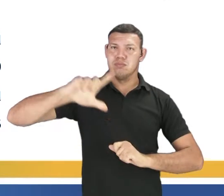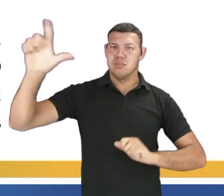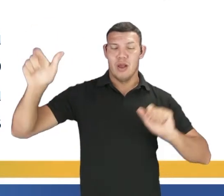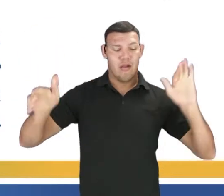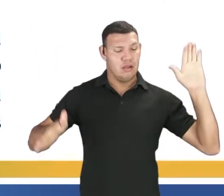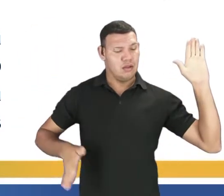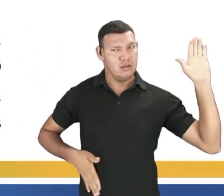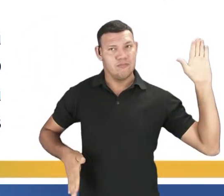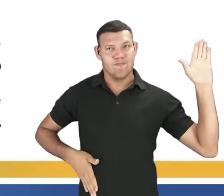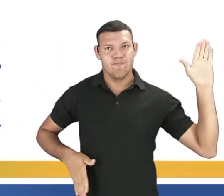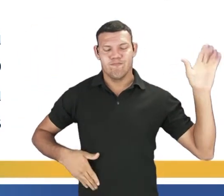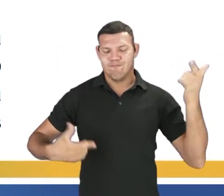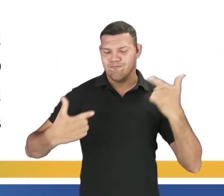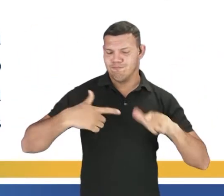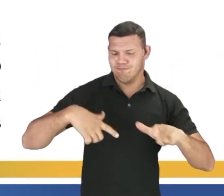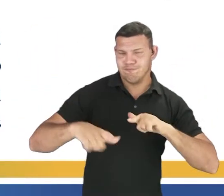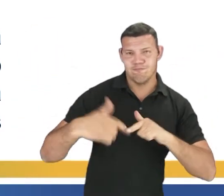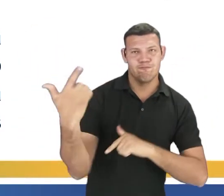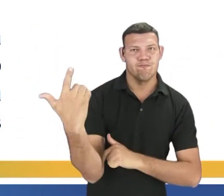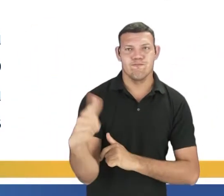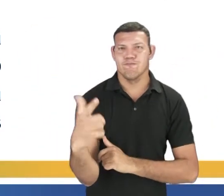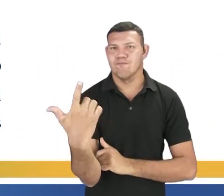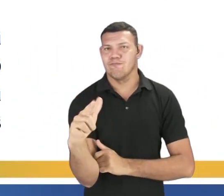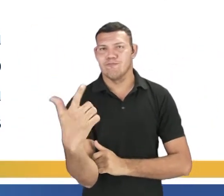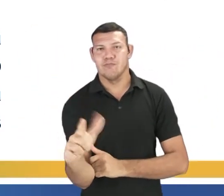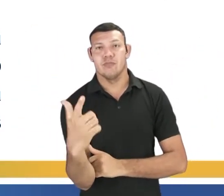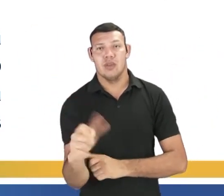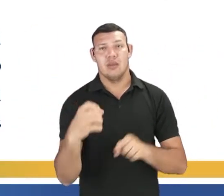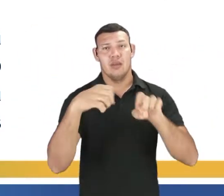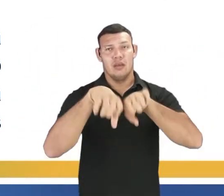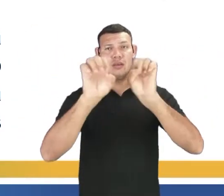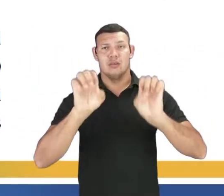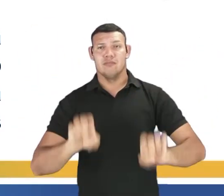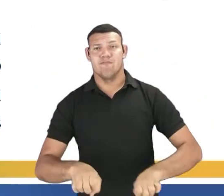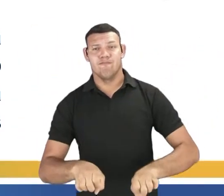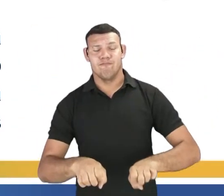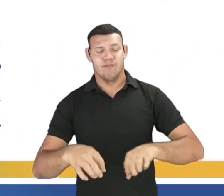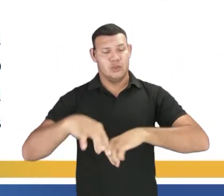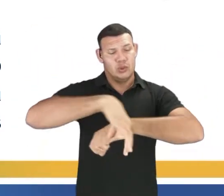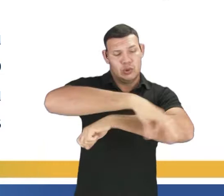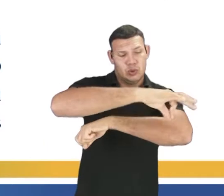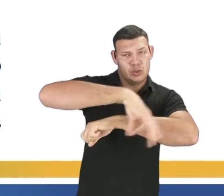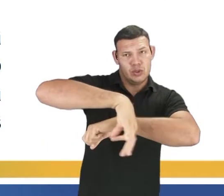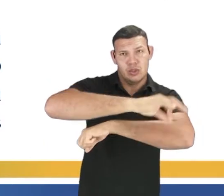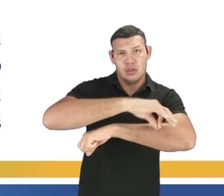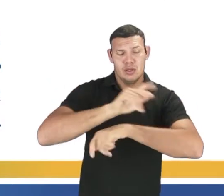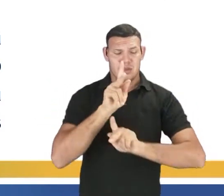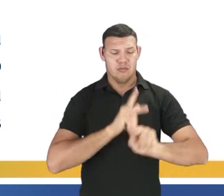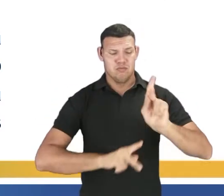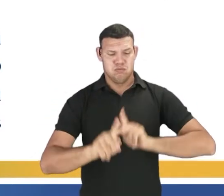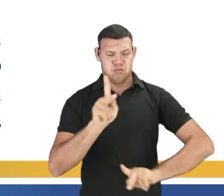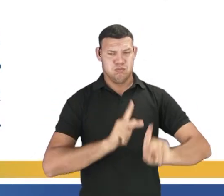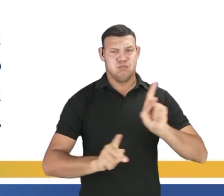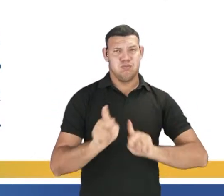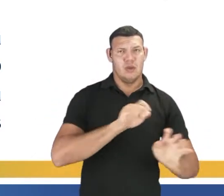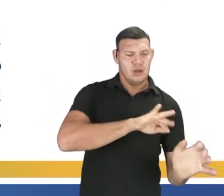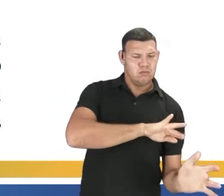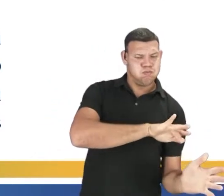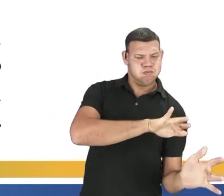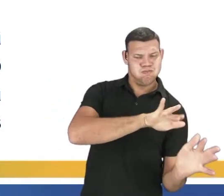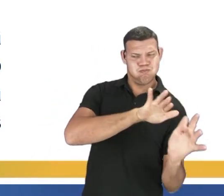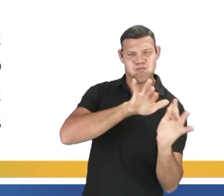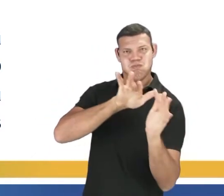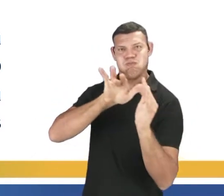Então, a cidade ela não tem infraestrutura para a quantidade de população que chega a migrar